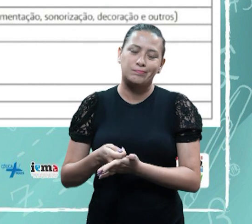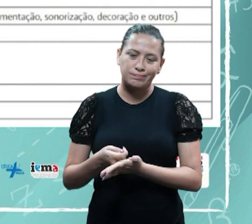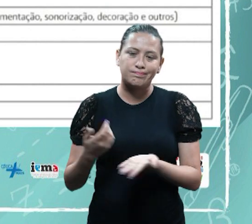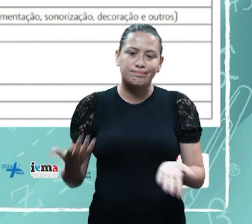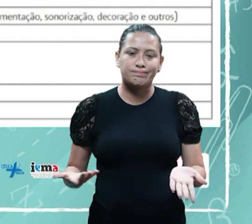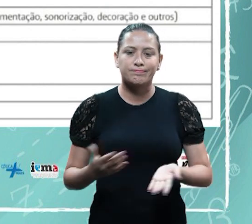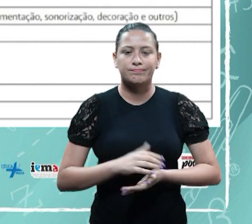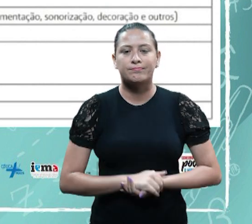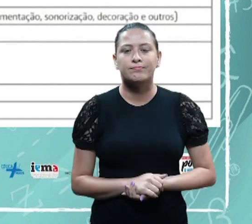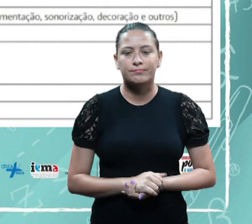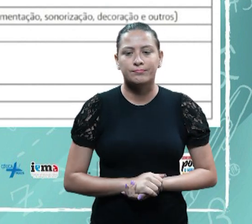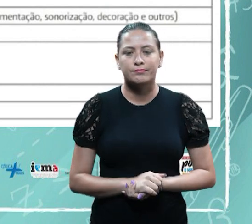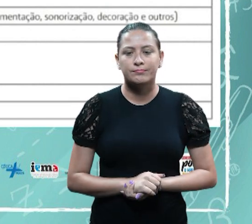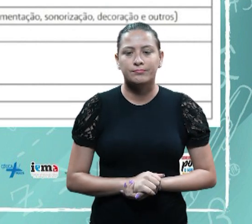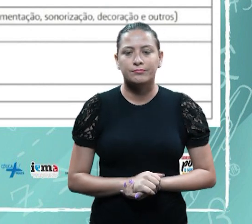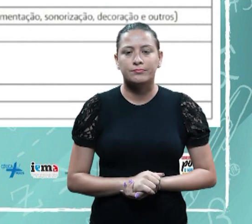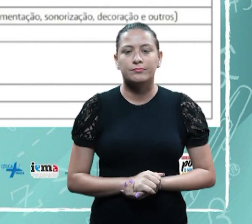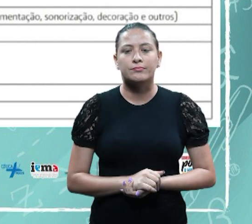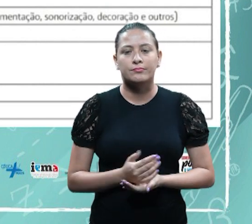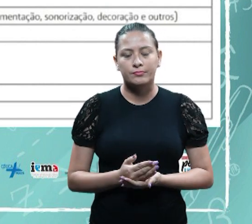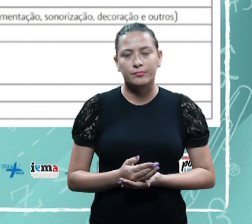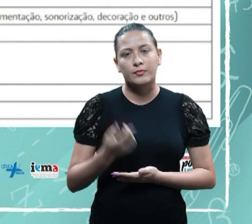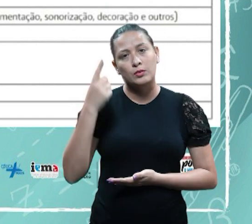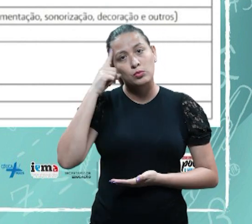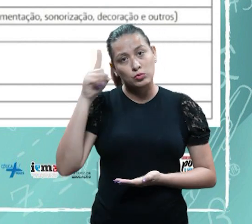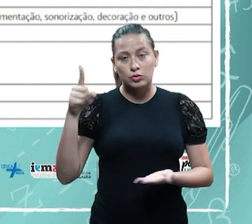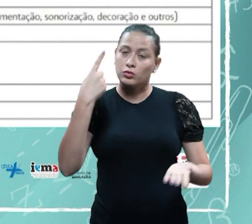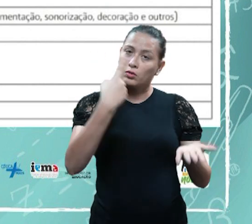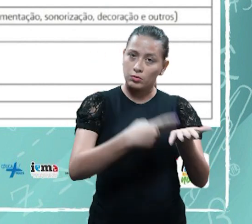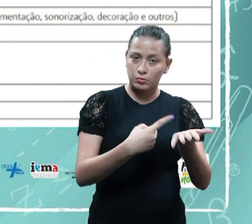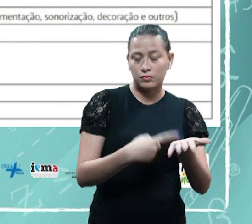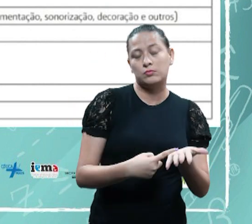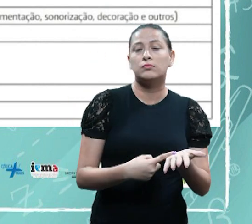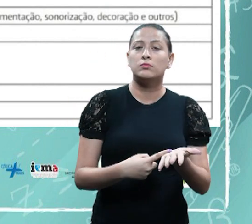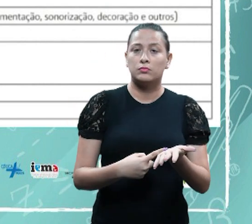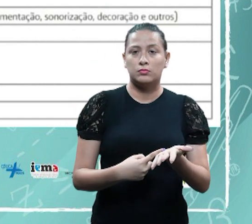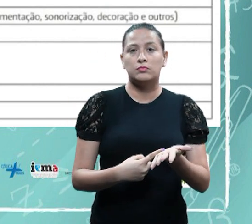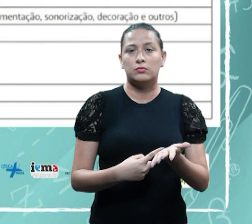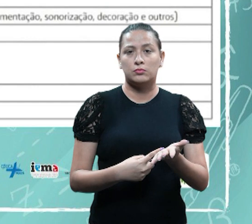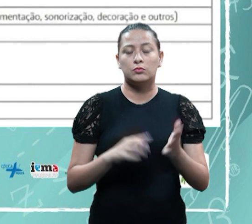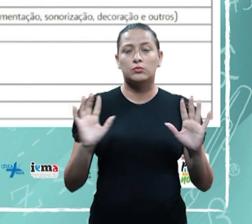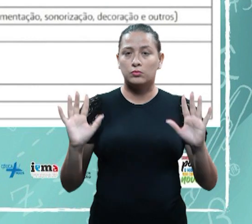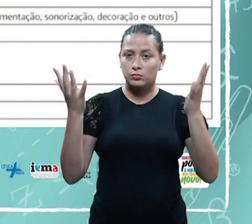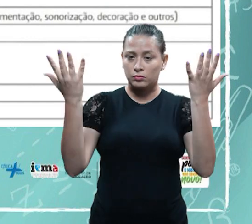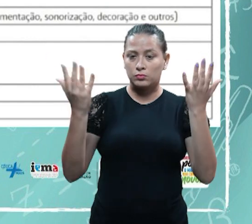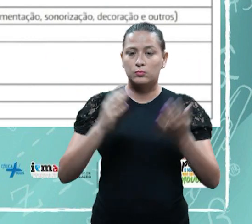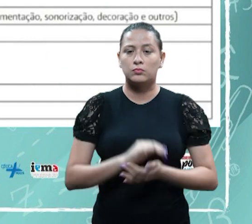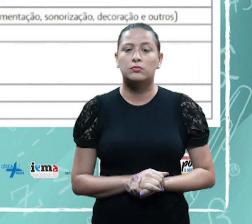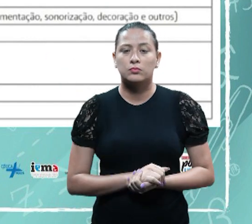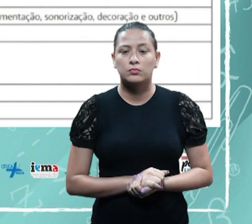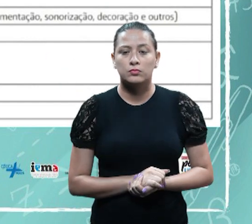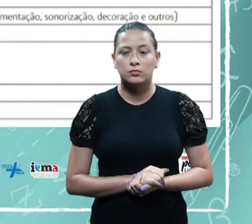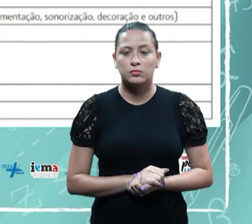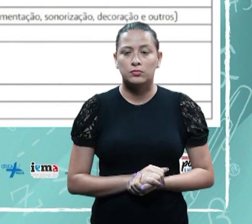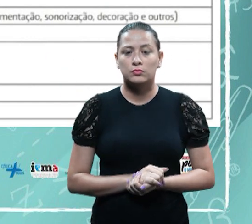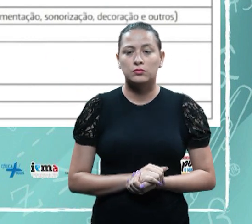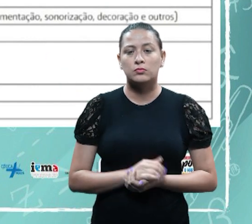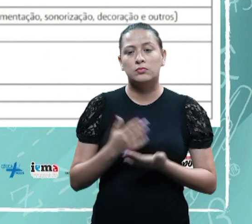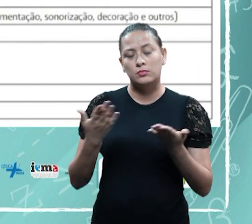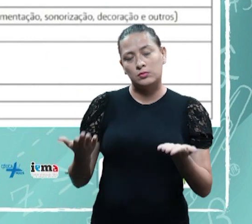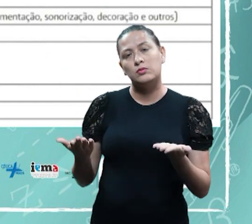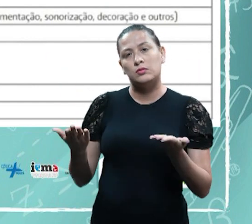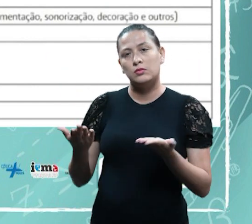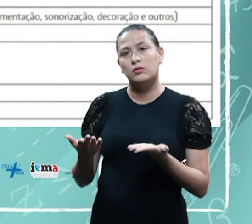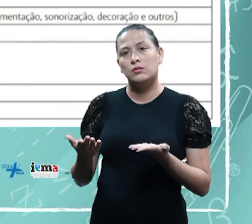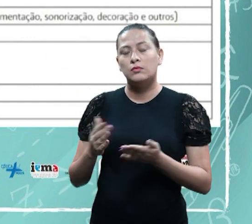despesas. E, claro, o cronograma, né, do evento e as considerações gerais,